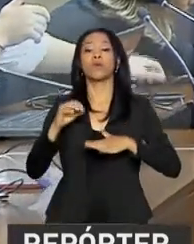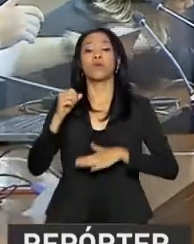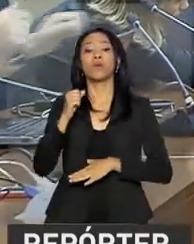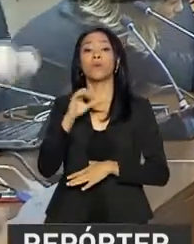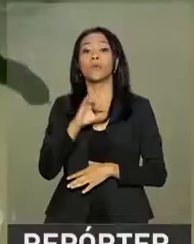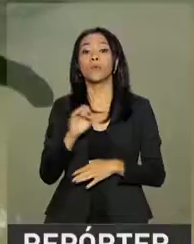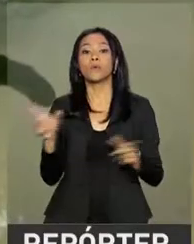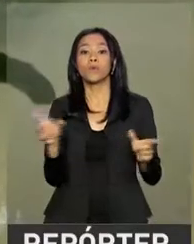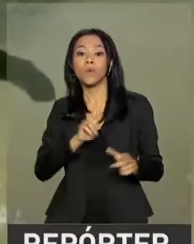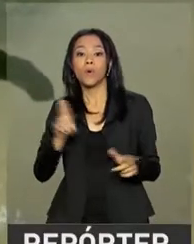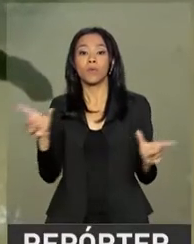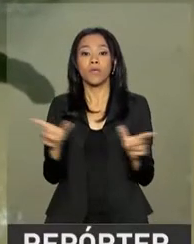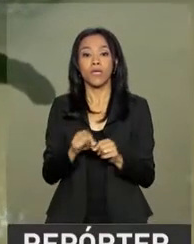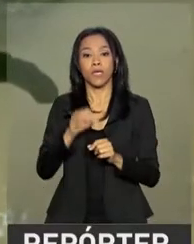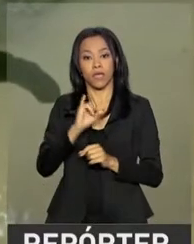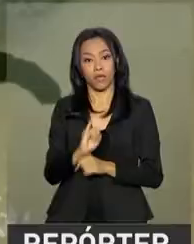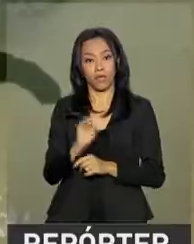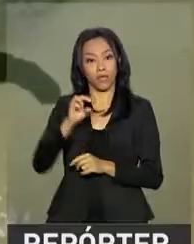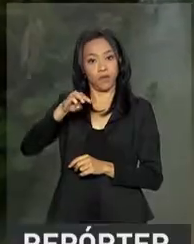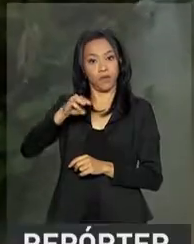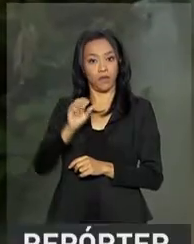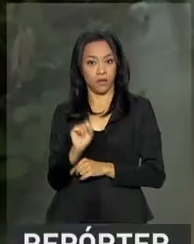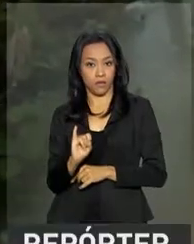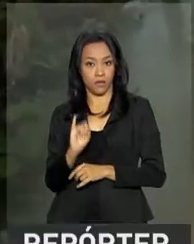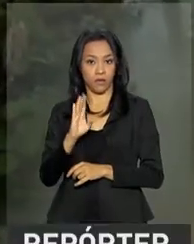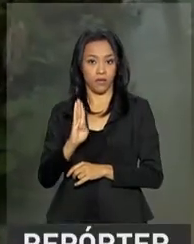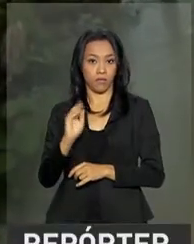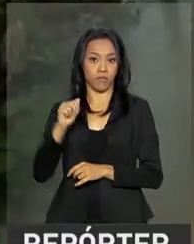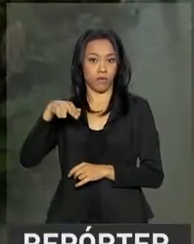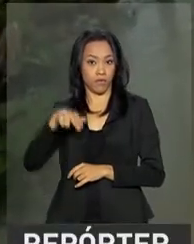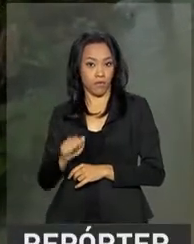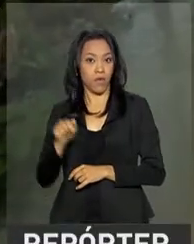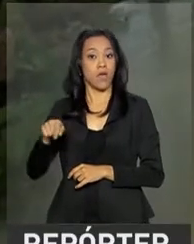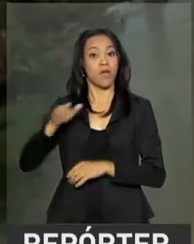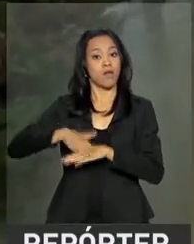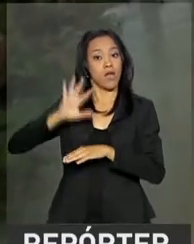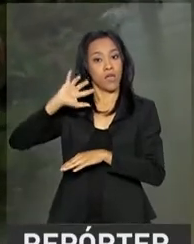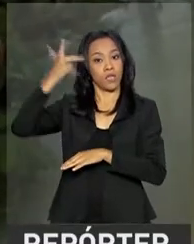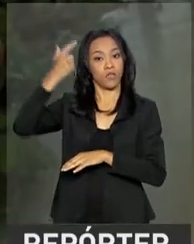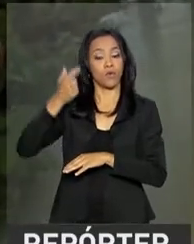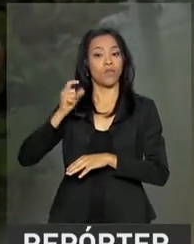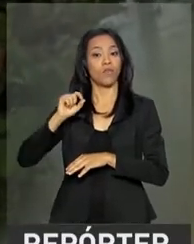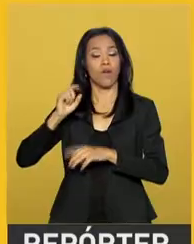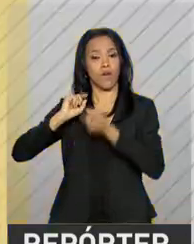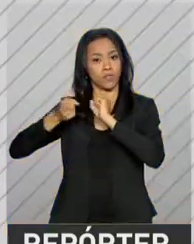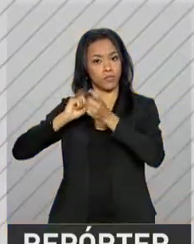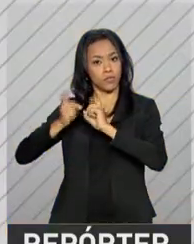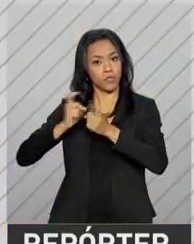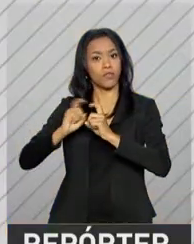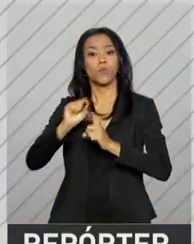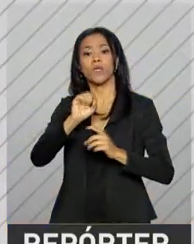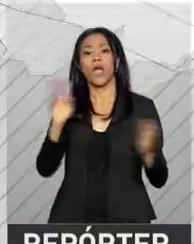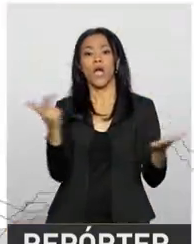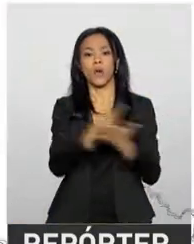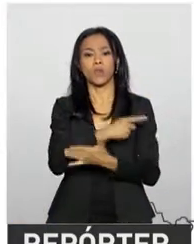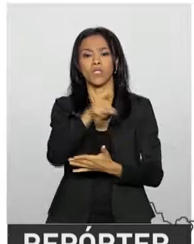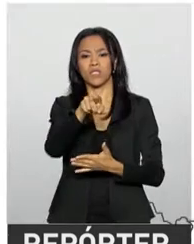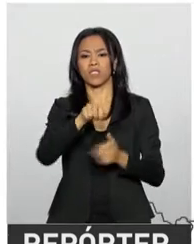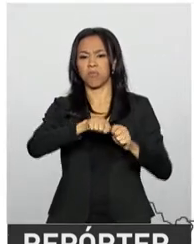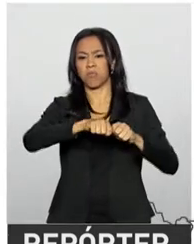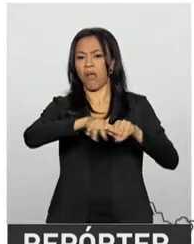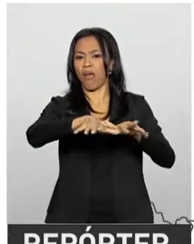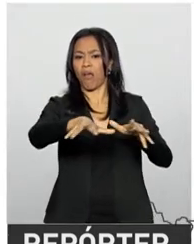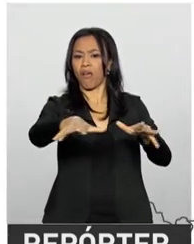o ibama adote todas as providências legais e administrativas diante da contaminação em diversas áreas de